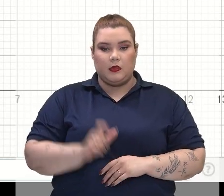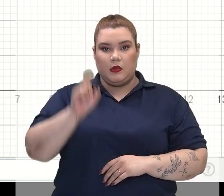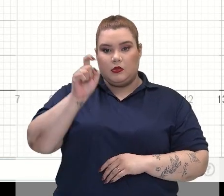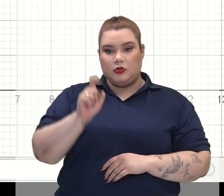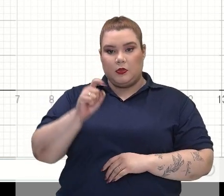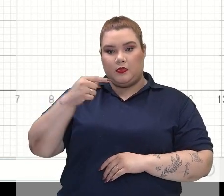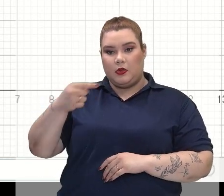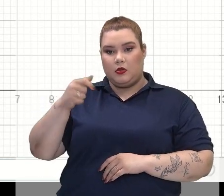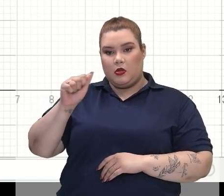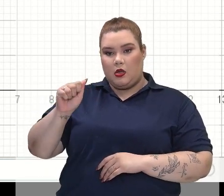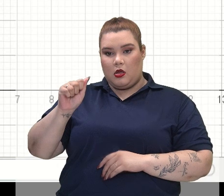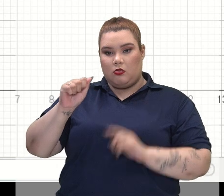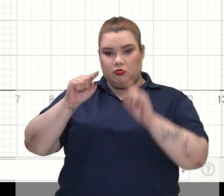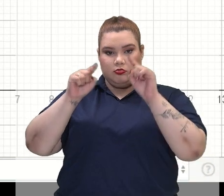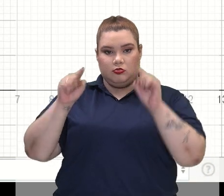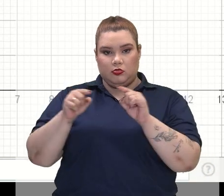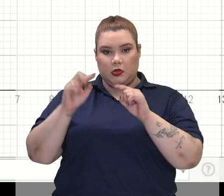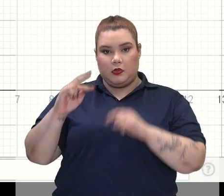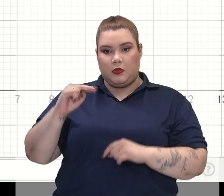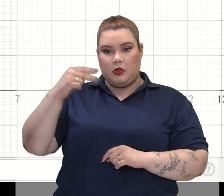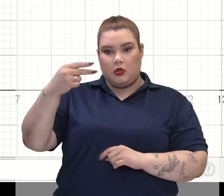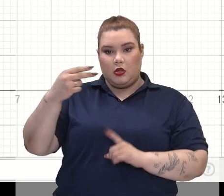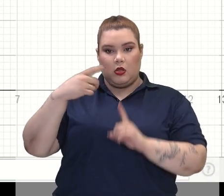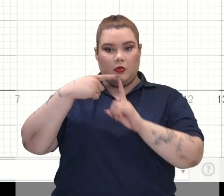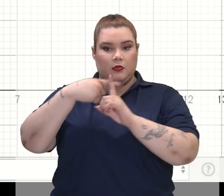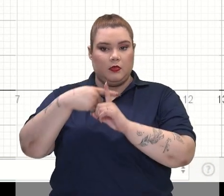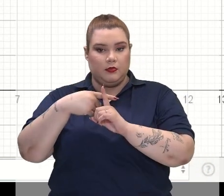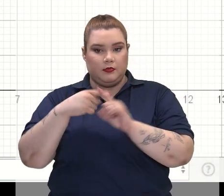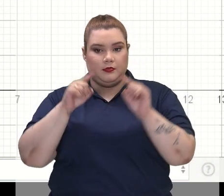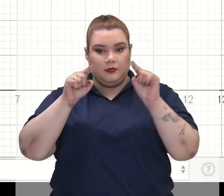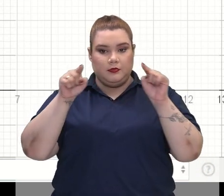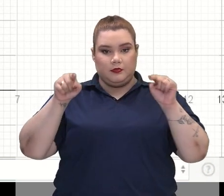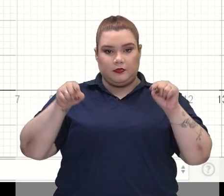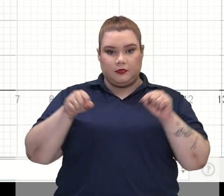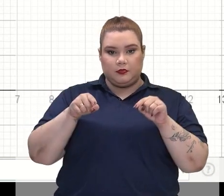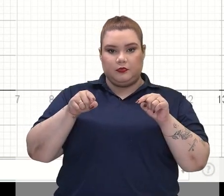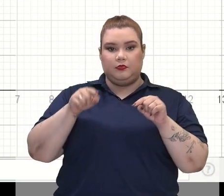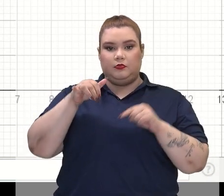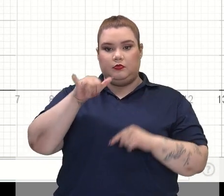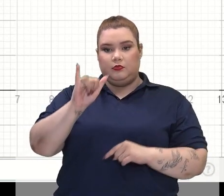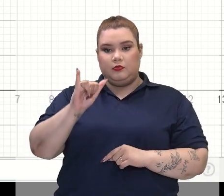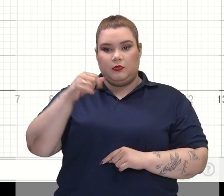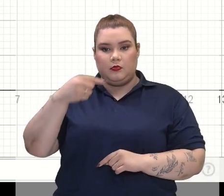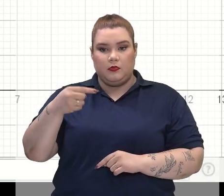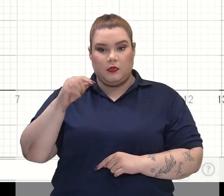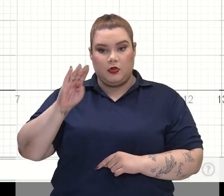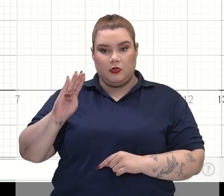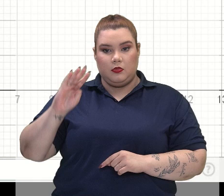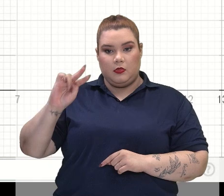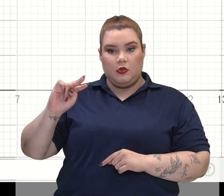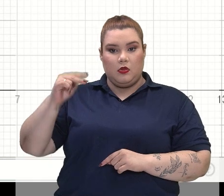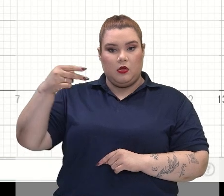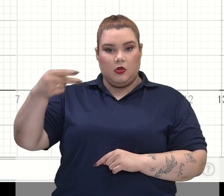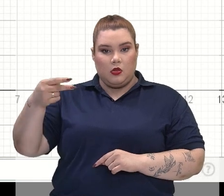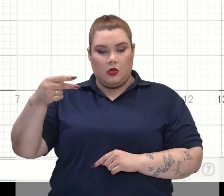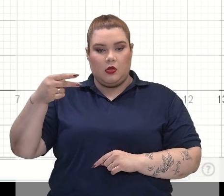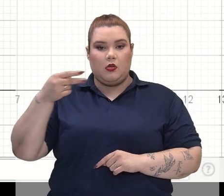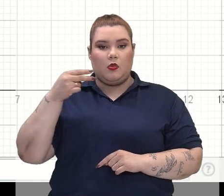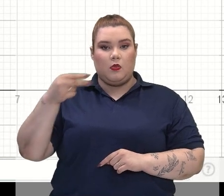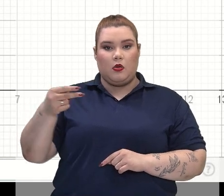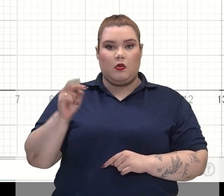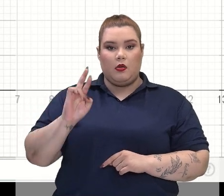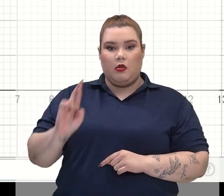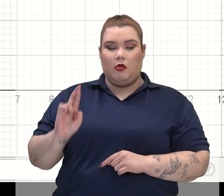X menos A ao quadrado, certo? Mais Y menos B ao quadrado igual a